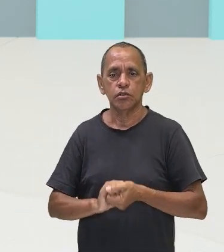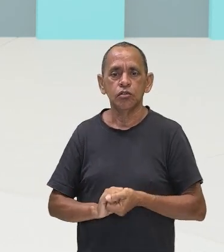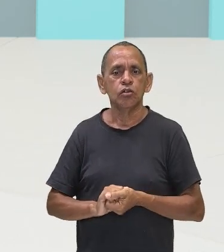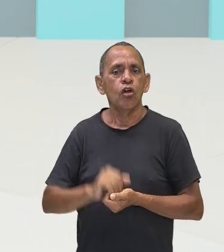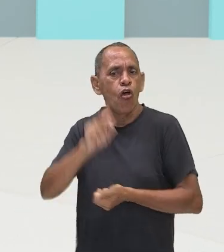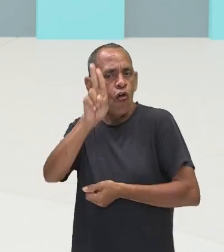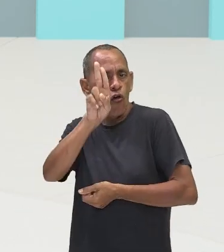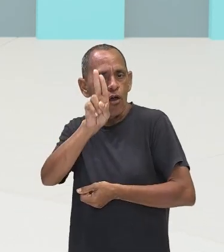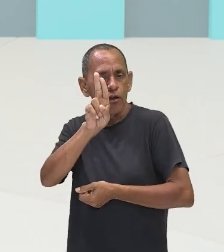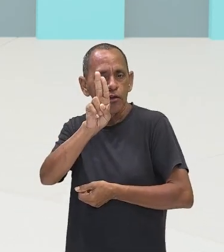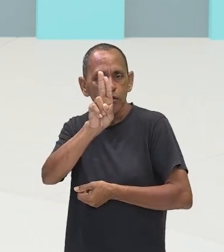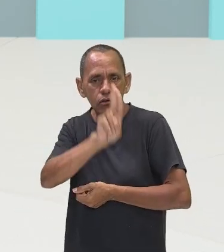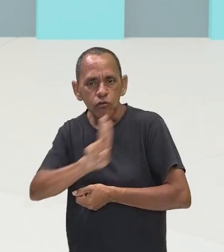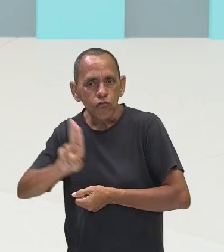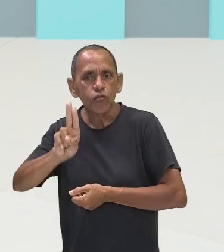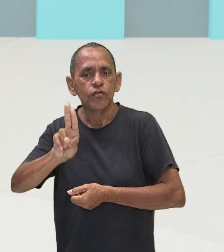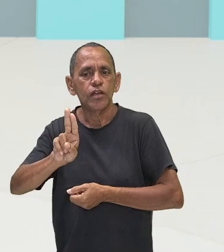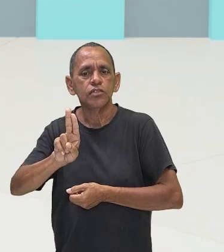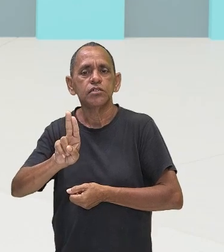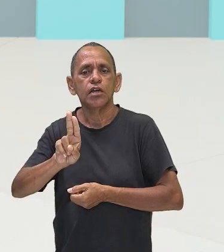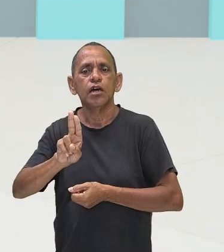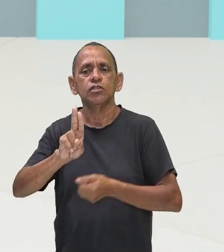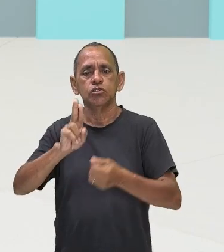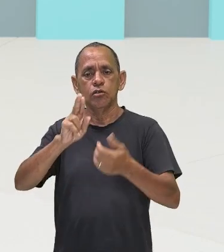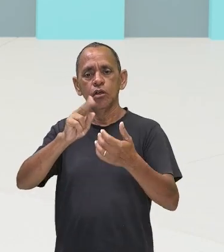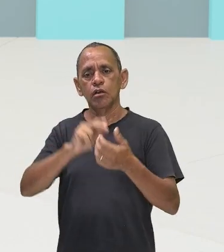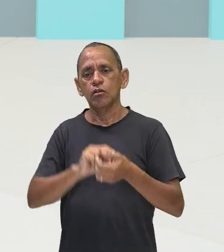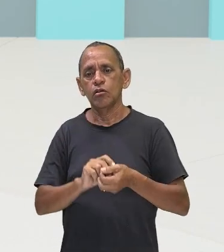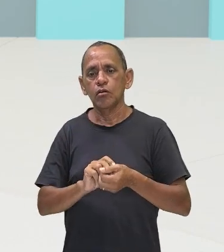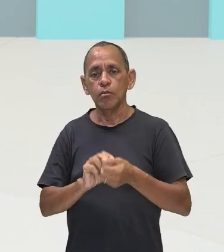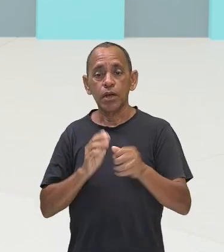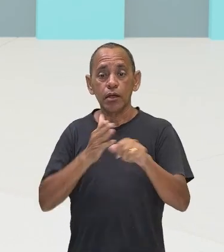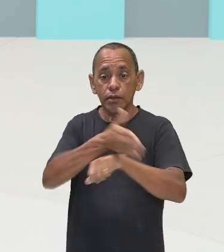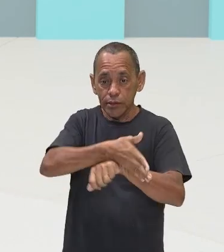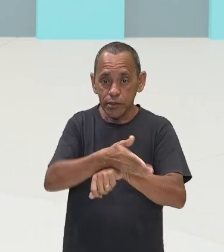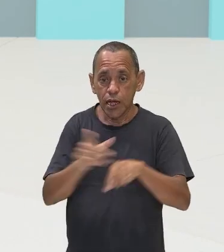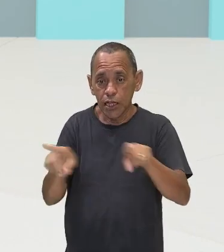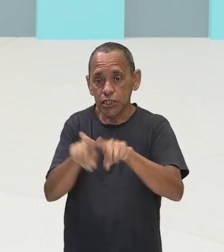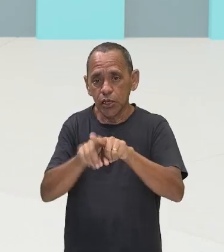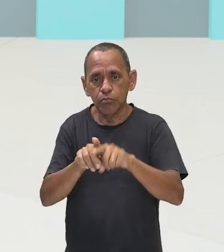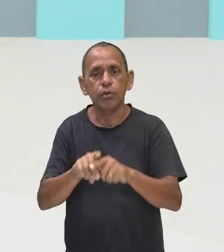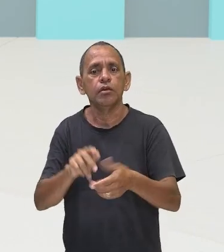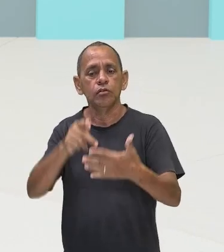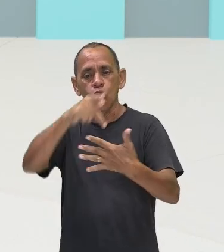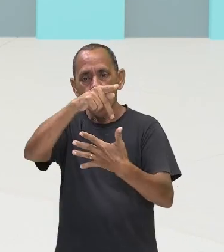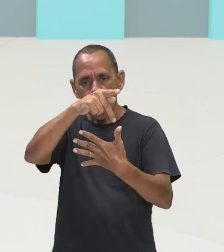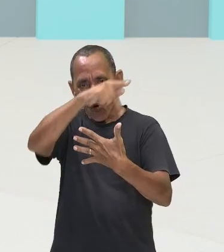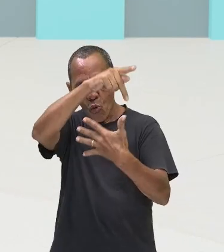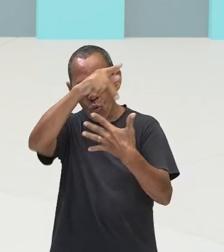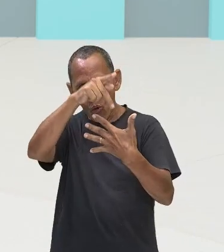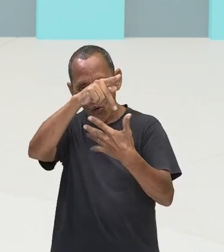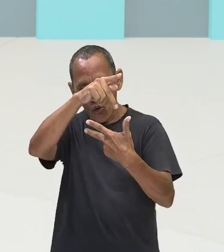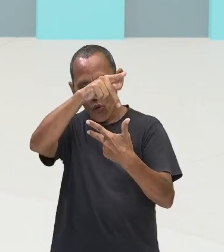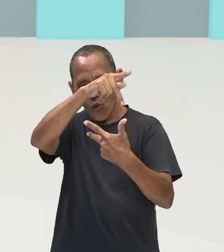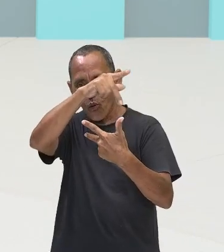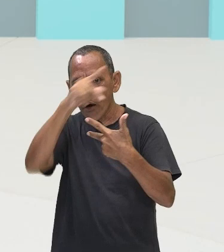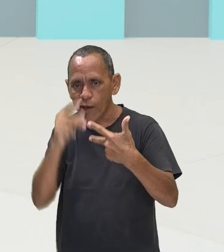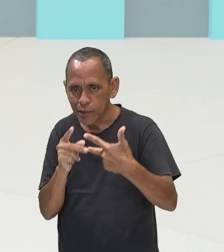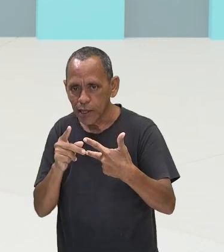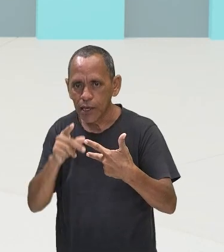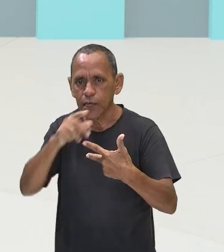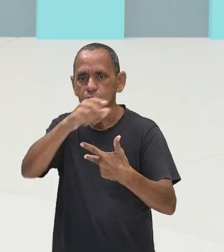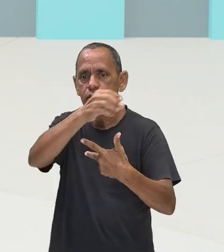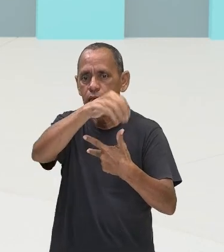texto mais simples, você pode só fazer uma declaração simples em uma frase simples e depois desenvolver. Mas quando eu falo, por exemplo, de vestibular